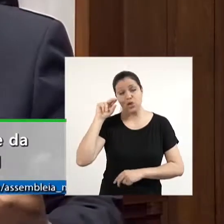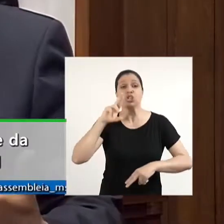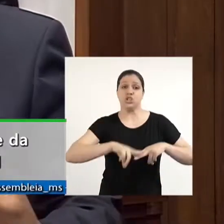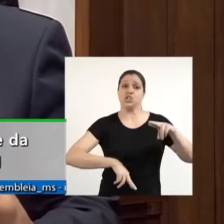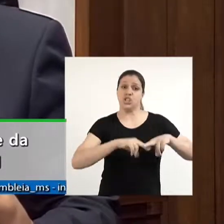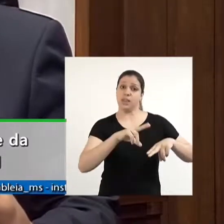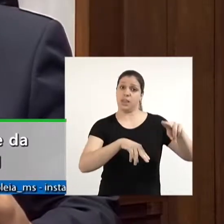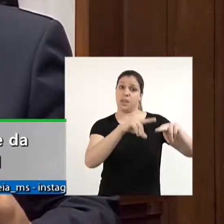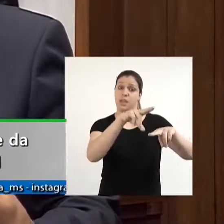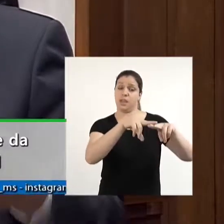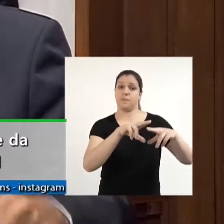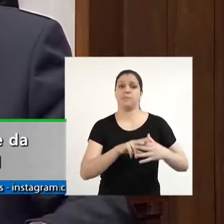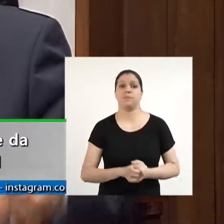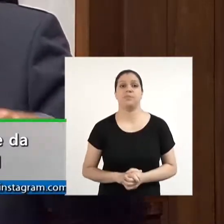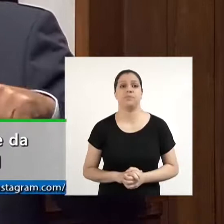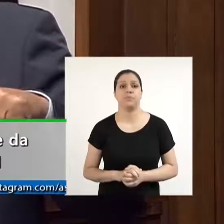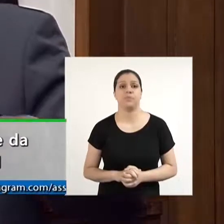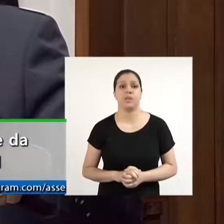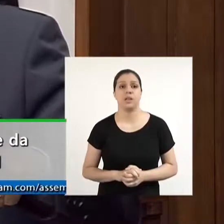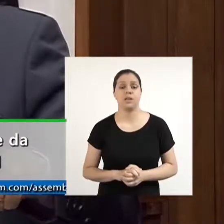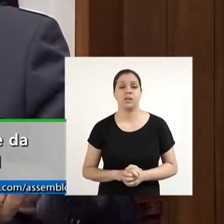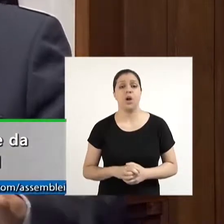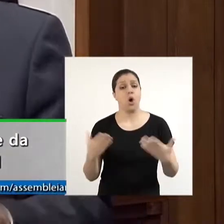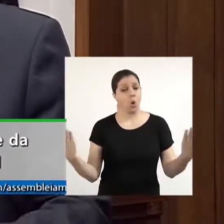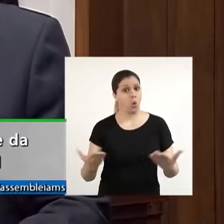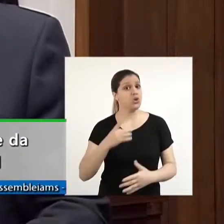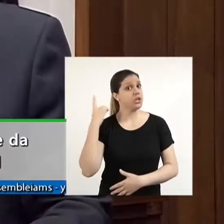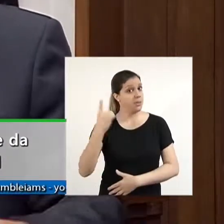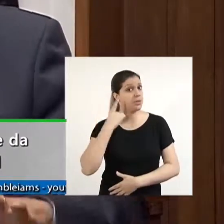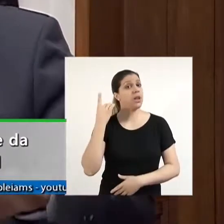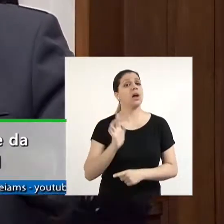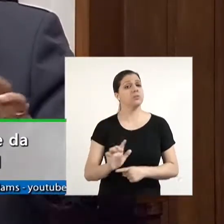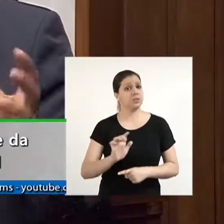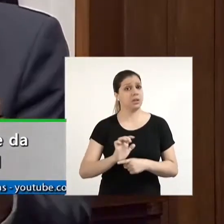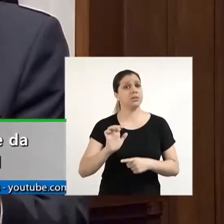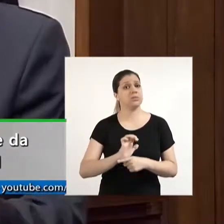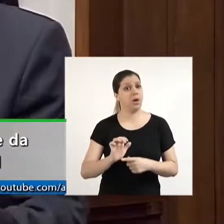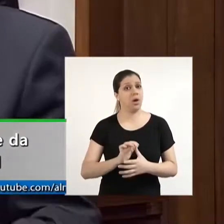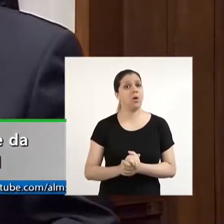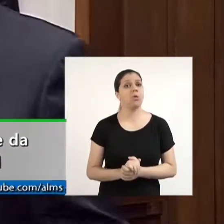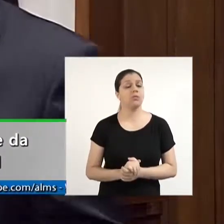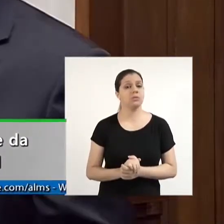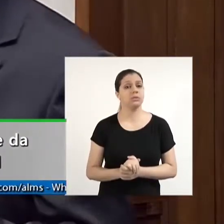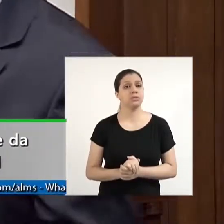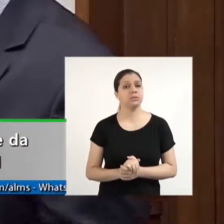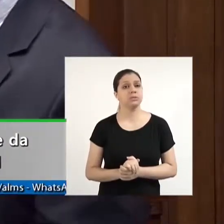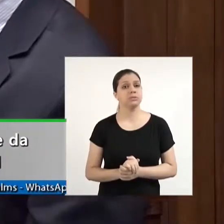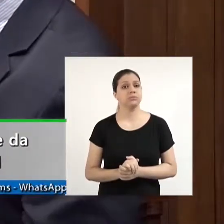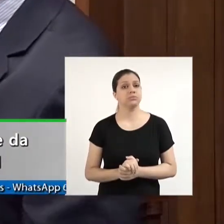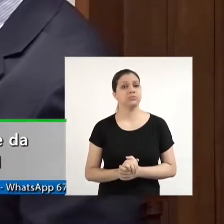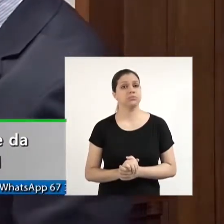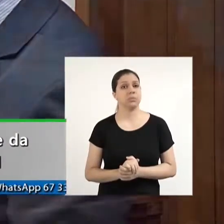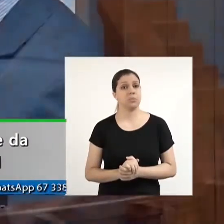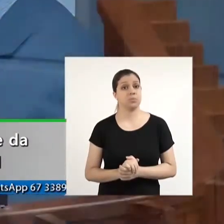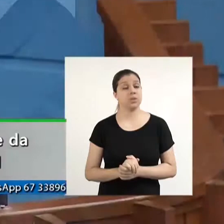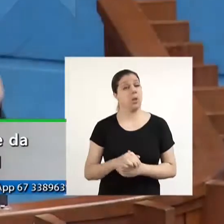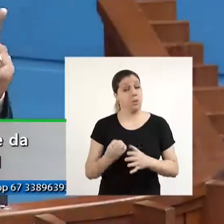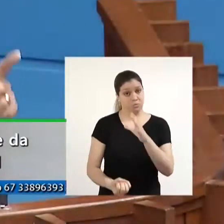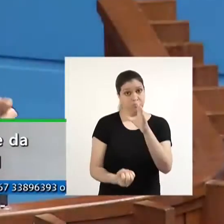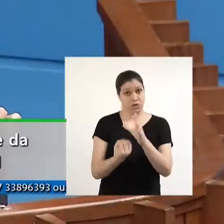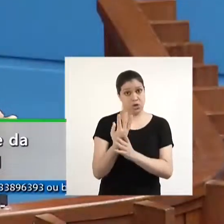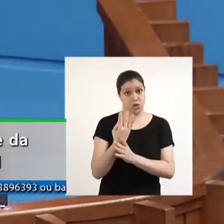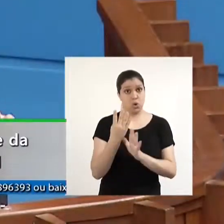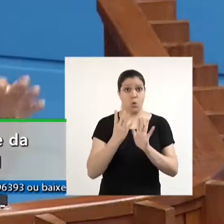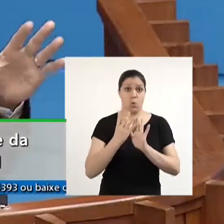Wilson Santos Leite, hoje deputado estadual. Ele é que é o protagonista deste 4º seminário, já